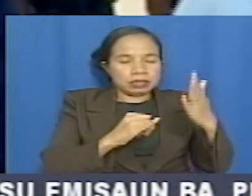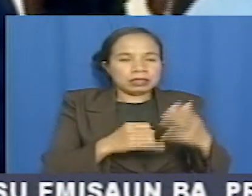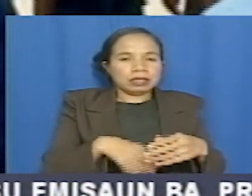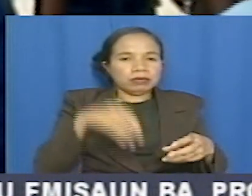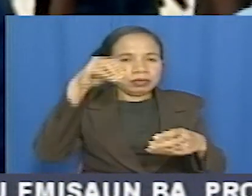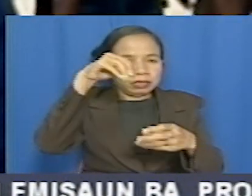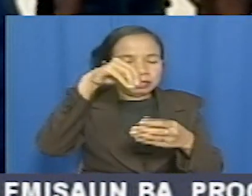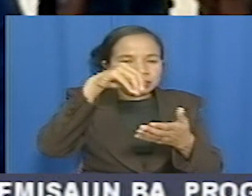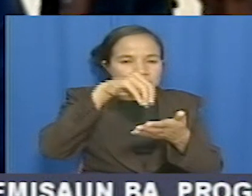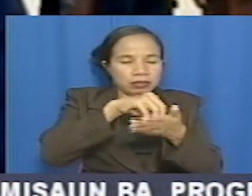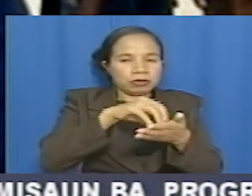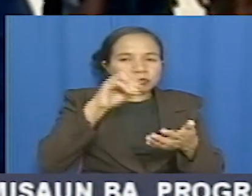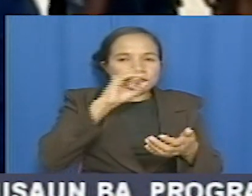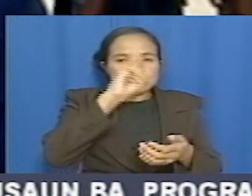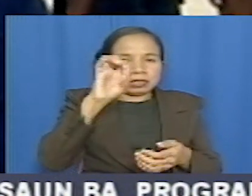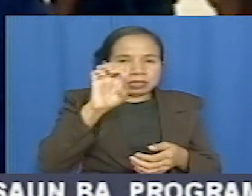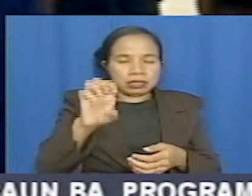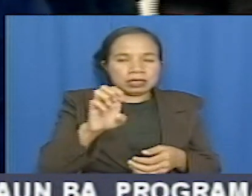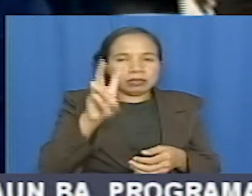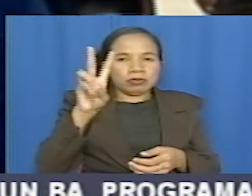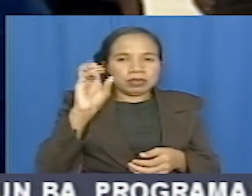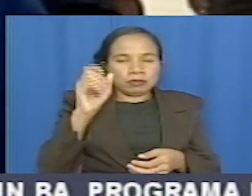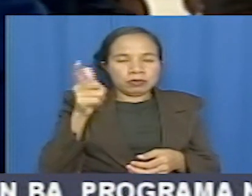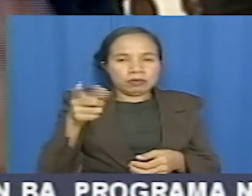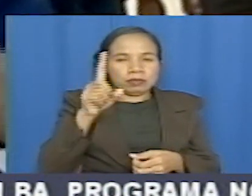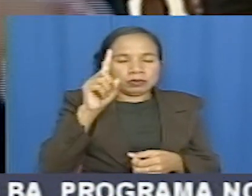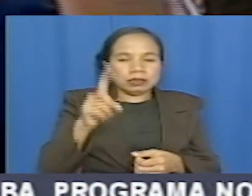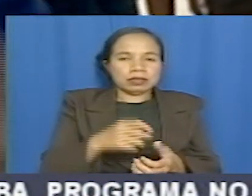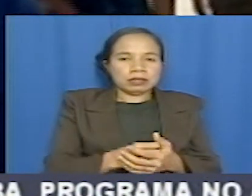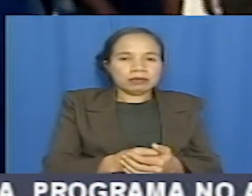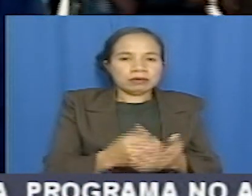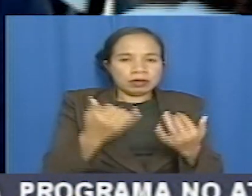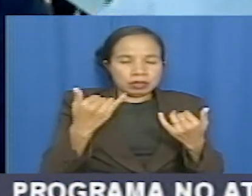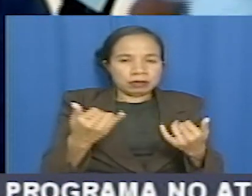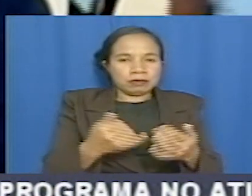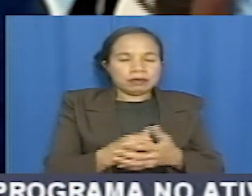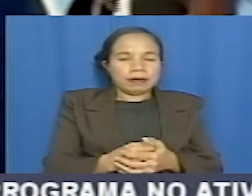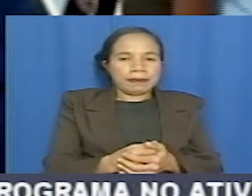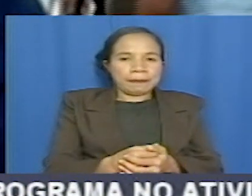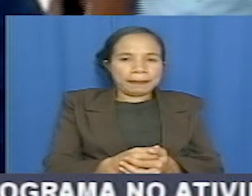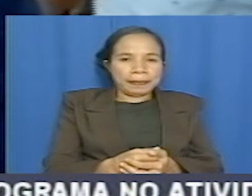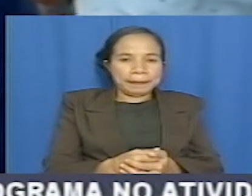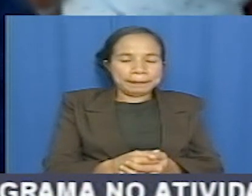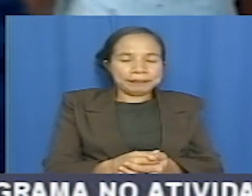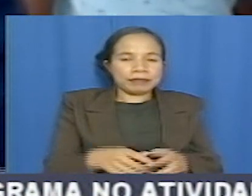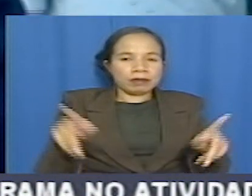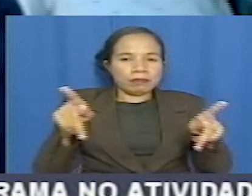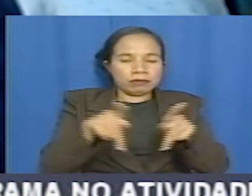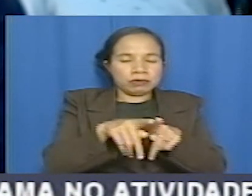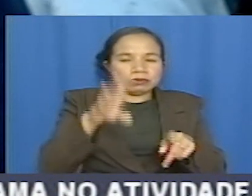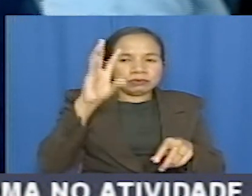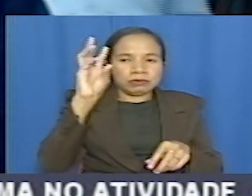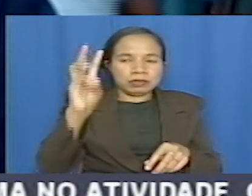ia orçamento geral 2022-21 ninha portanto ne agora saiu da dag na baia tender na posto nen agora ia